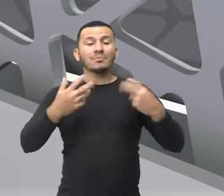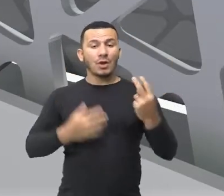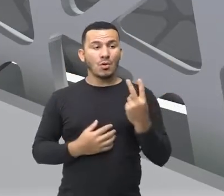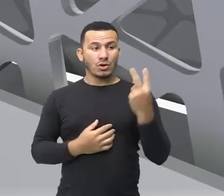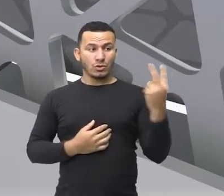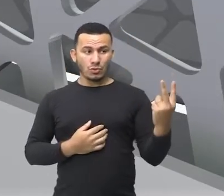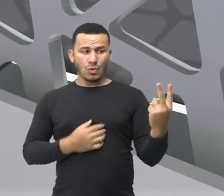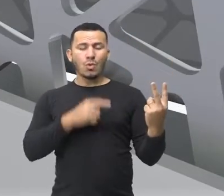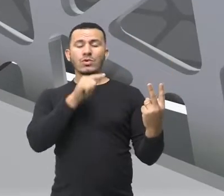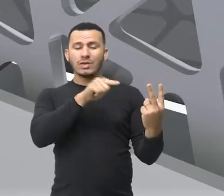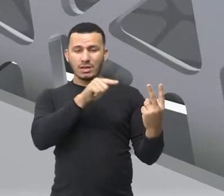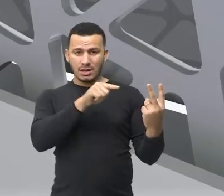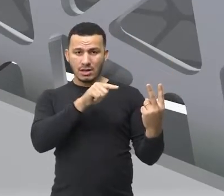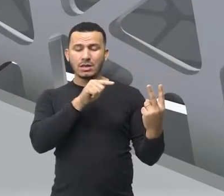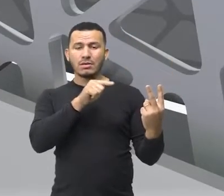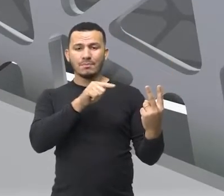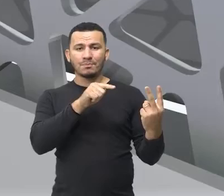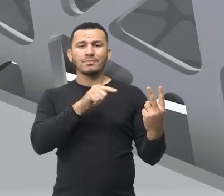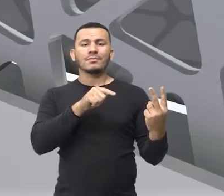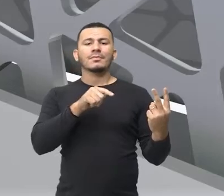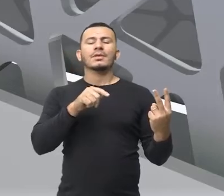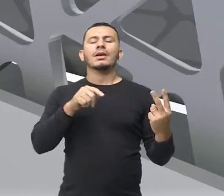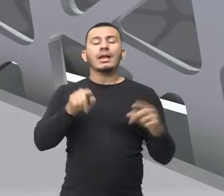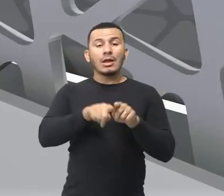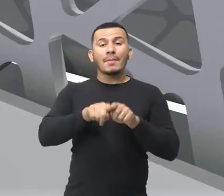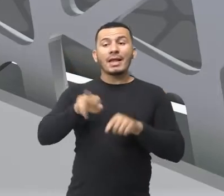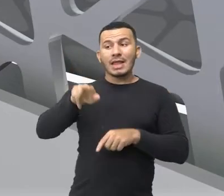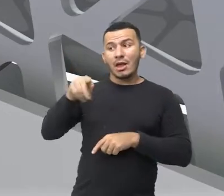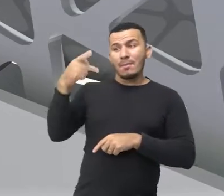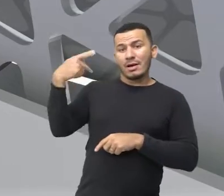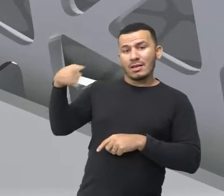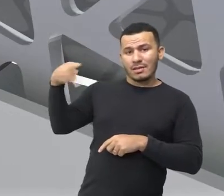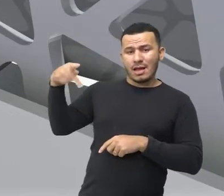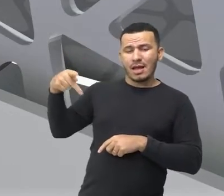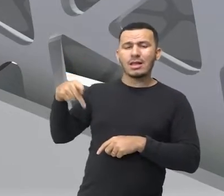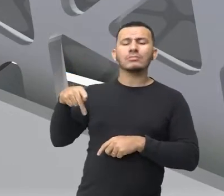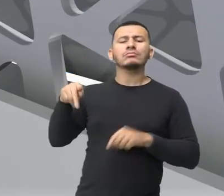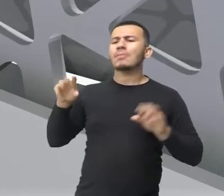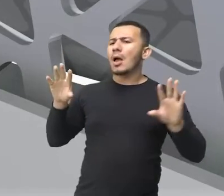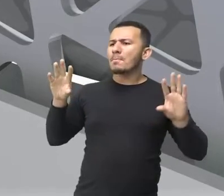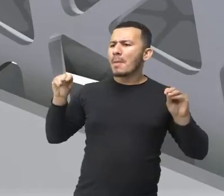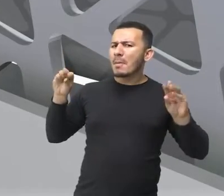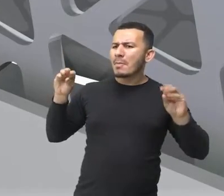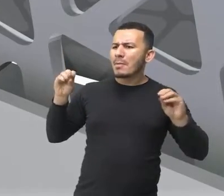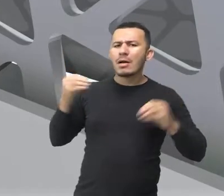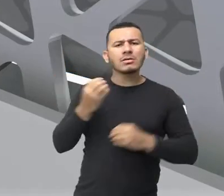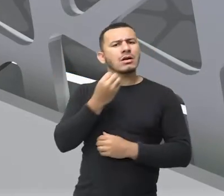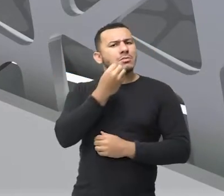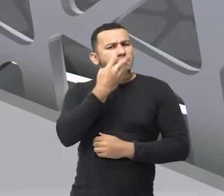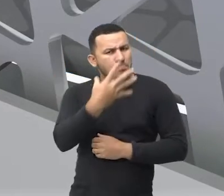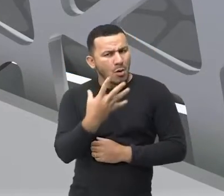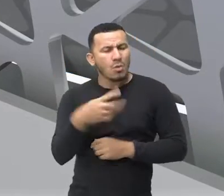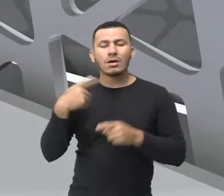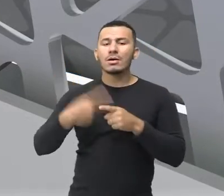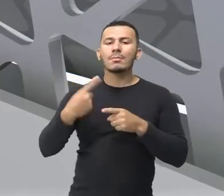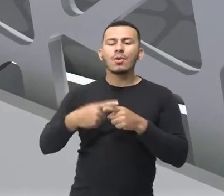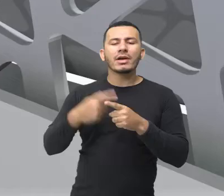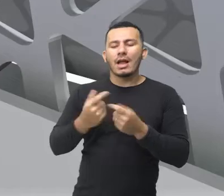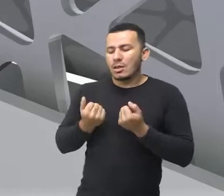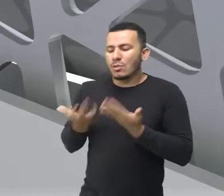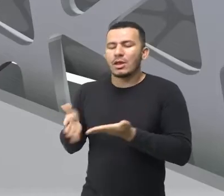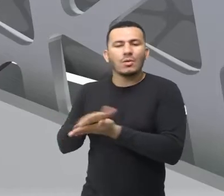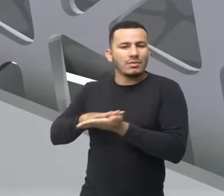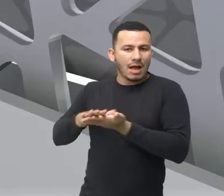crianças, tanto dela quanto de sua irmã, desenvolveram muito bem a fala, porque não foram estimuladas por esse